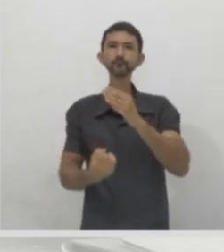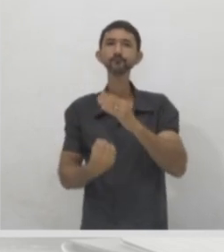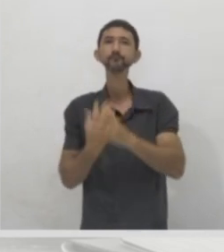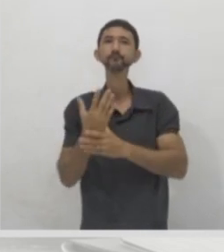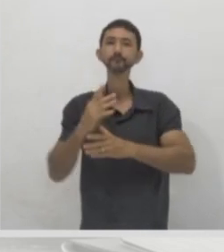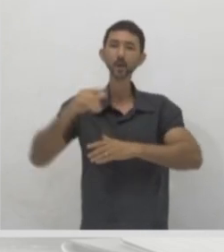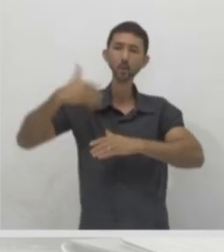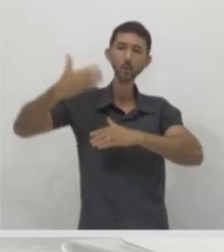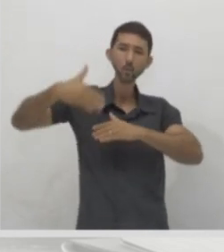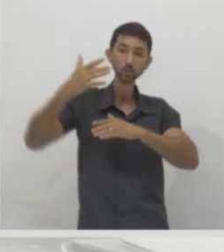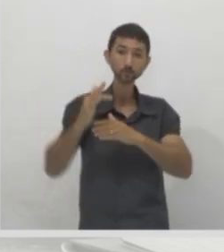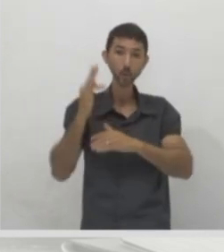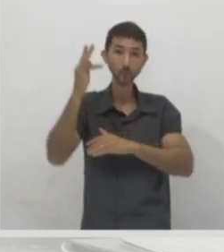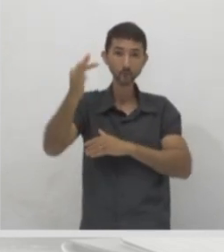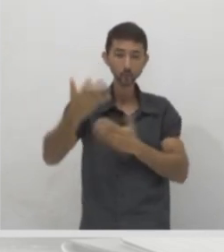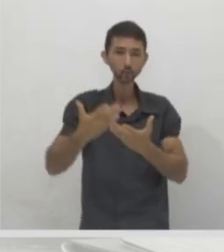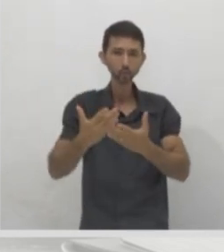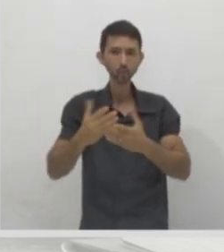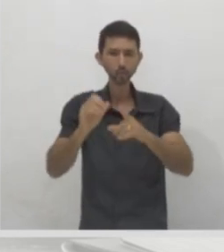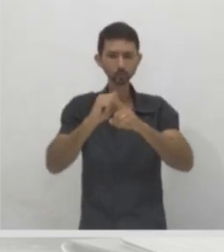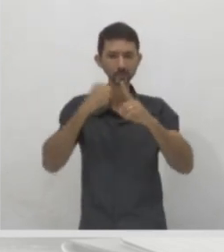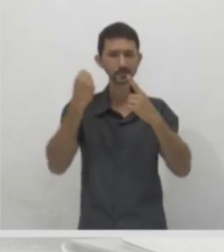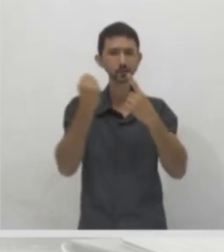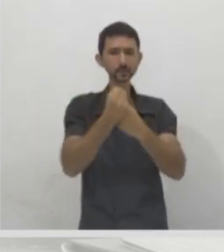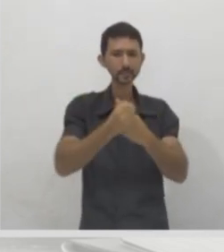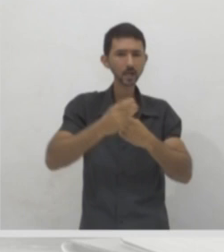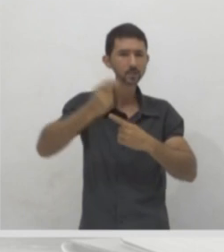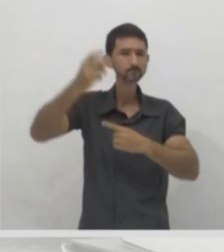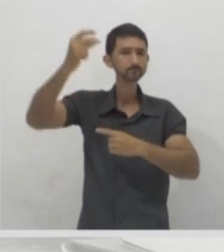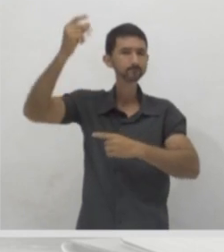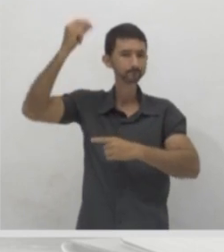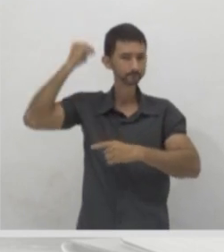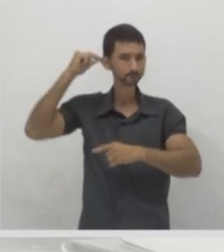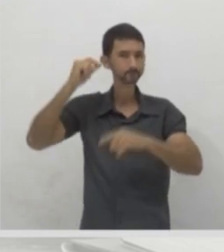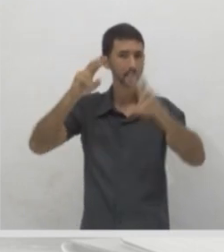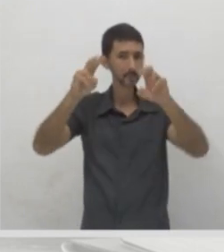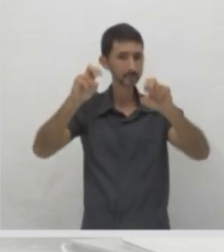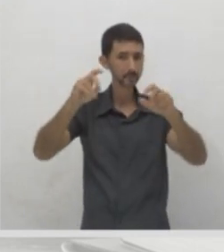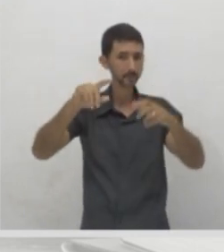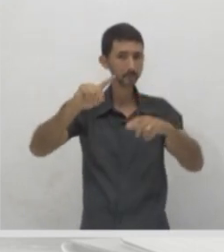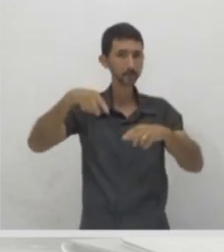tarde às sociedades antigas, que serão temas das próximas aulas.